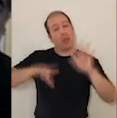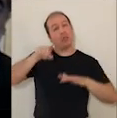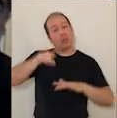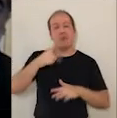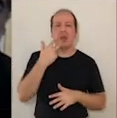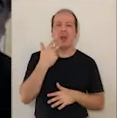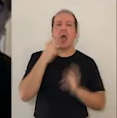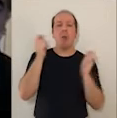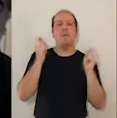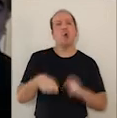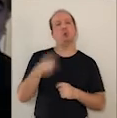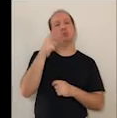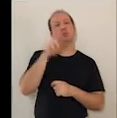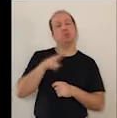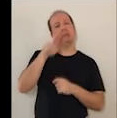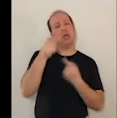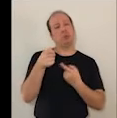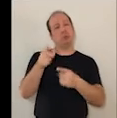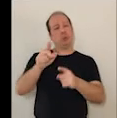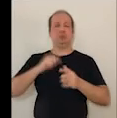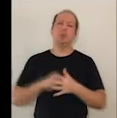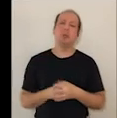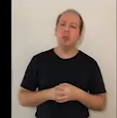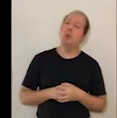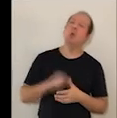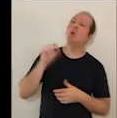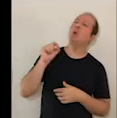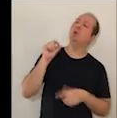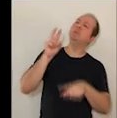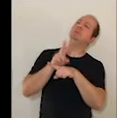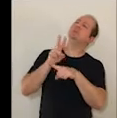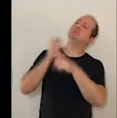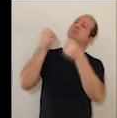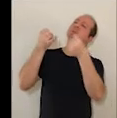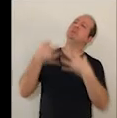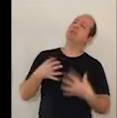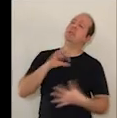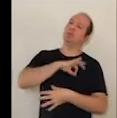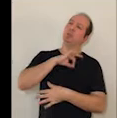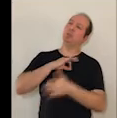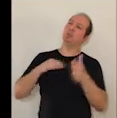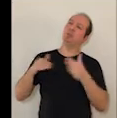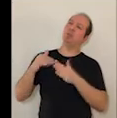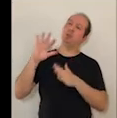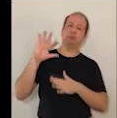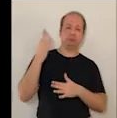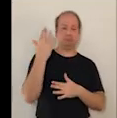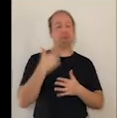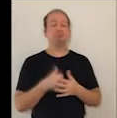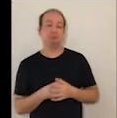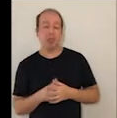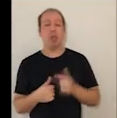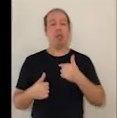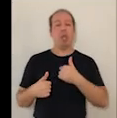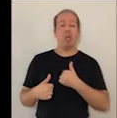usado contra o senhor. Inspetor, relate o desenrolar dos fatos. Excelência, eu estava